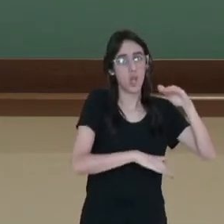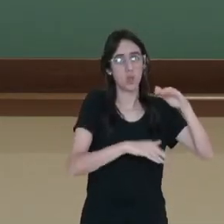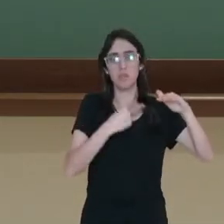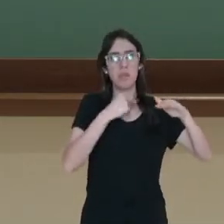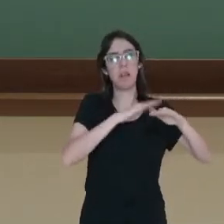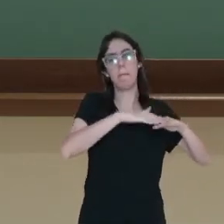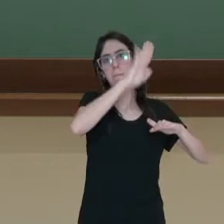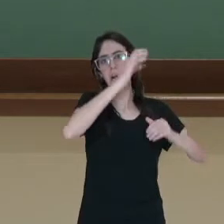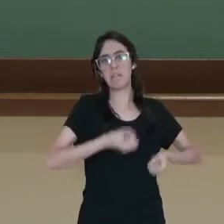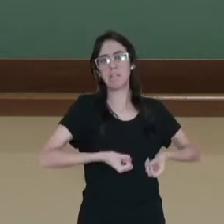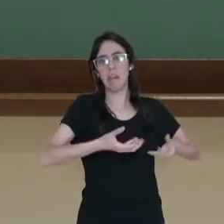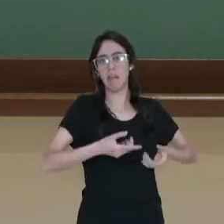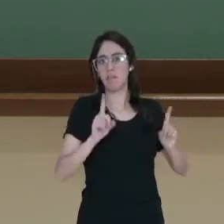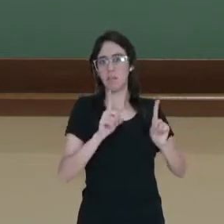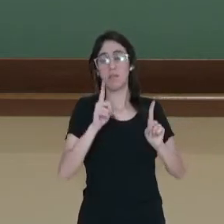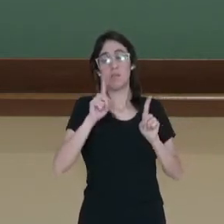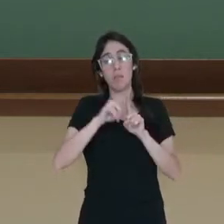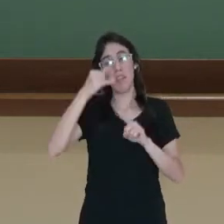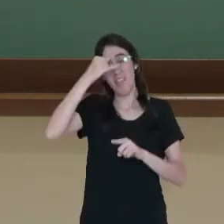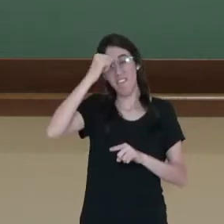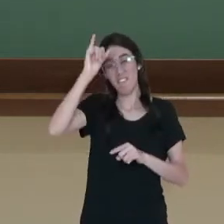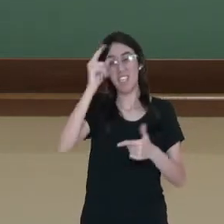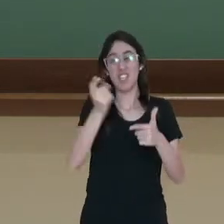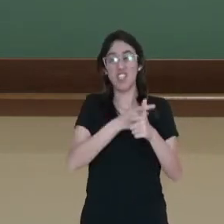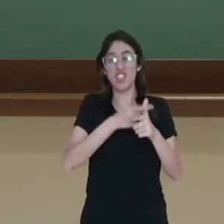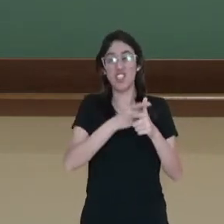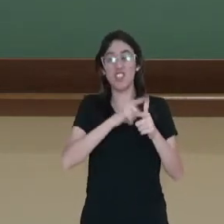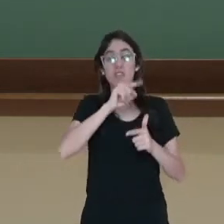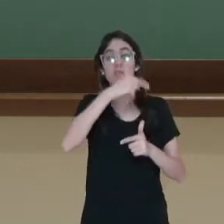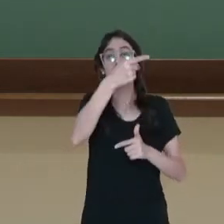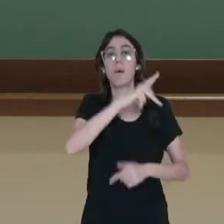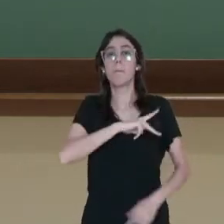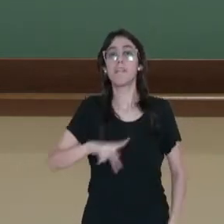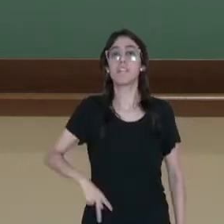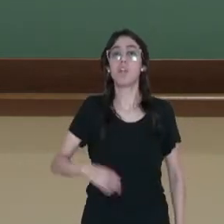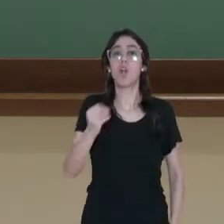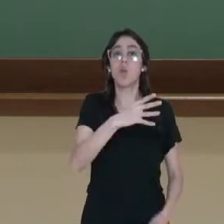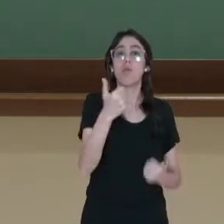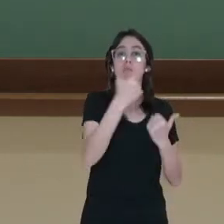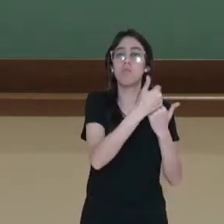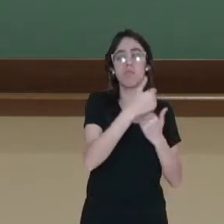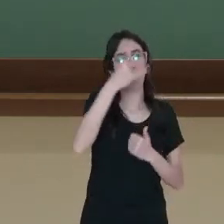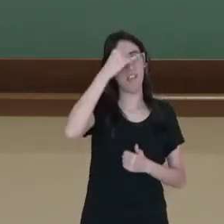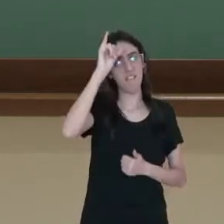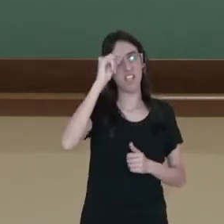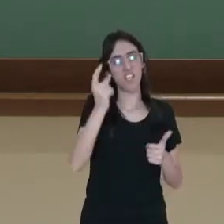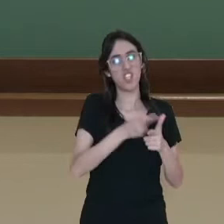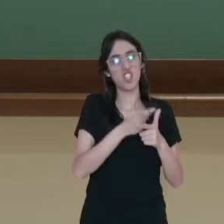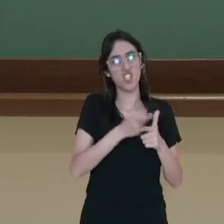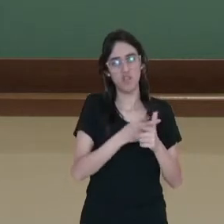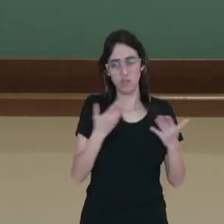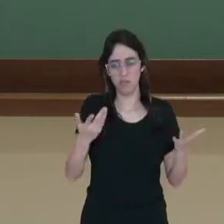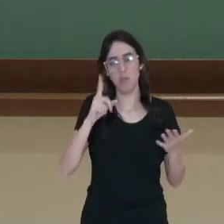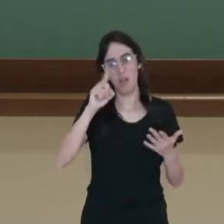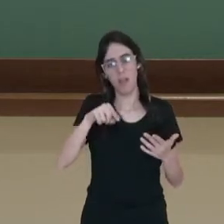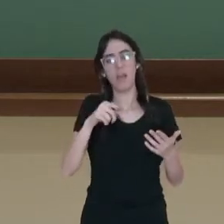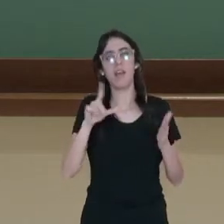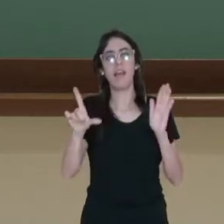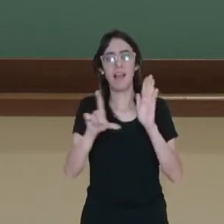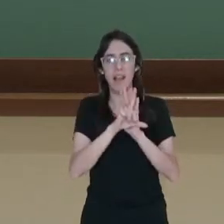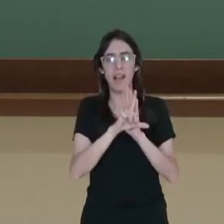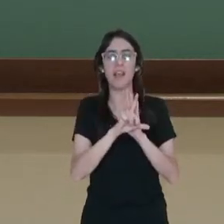para os sucessores. Essa é a grande ideia da Lei de Responsabilidade Fiscal, que permanece